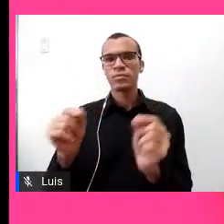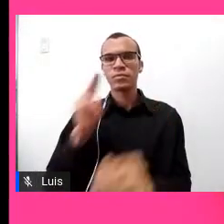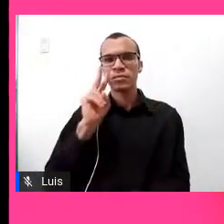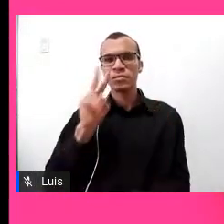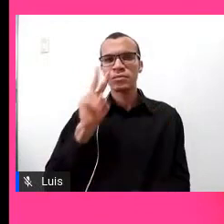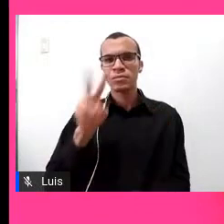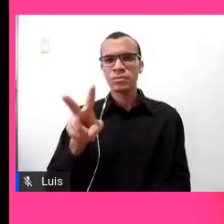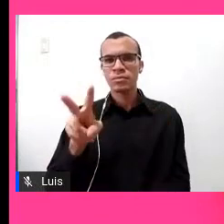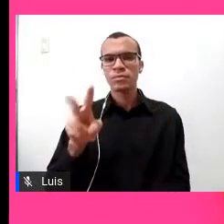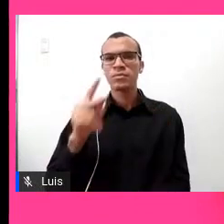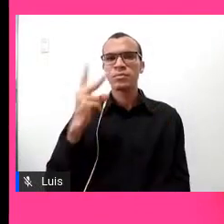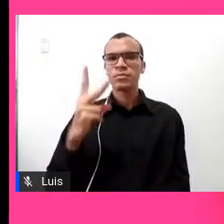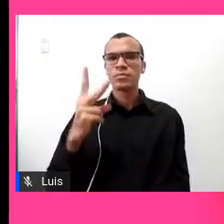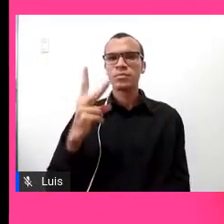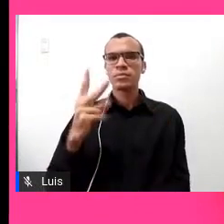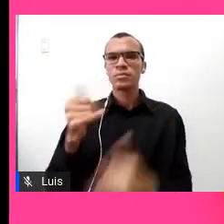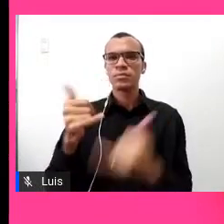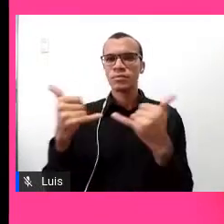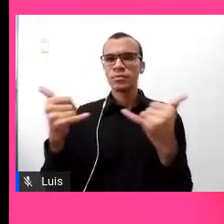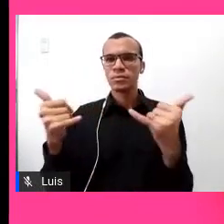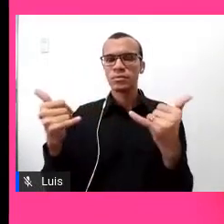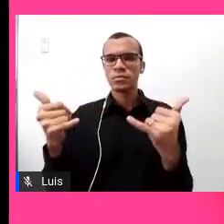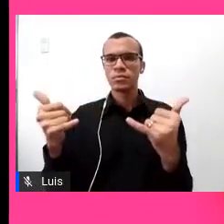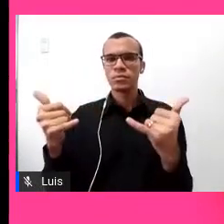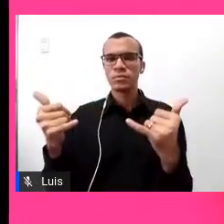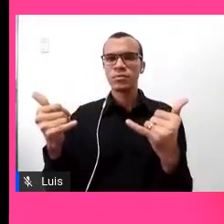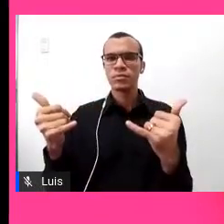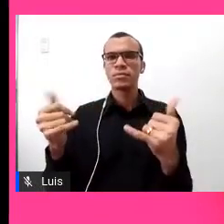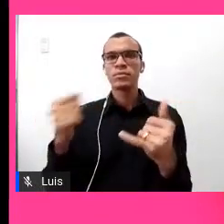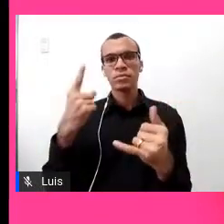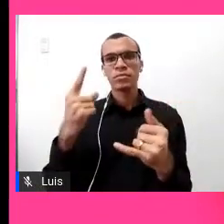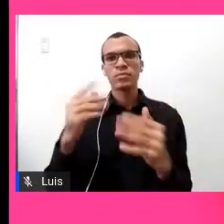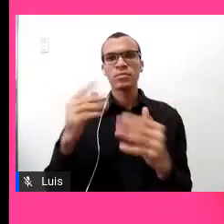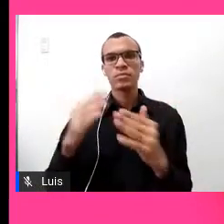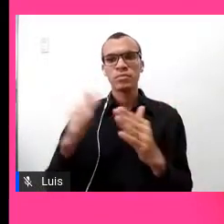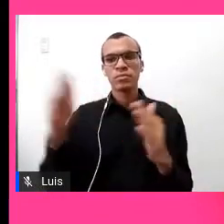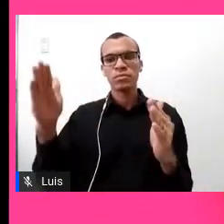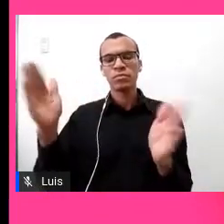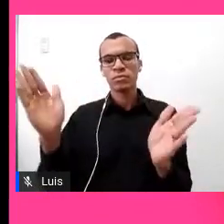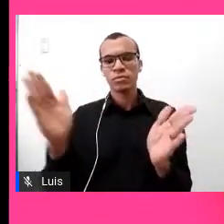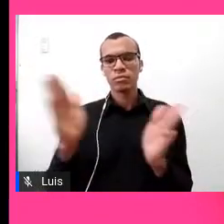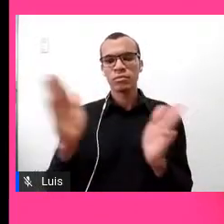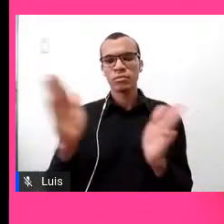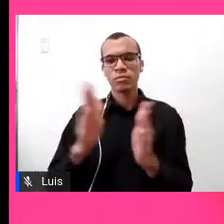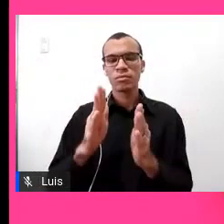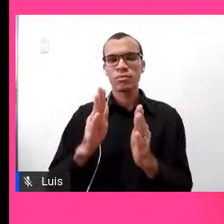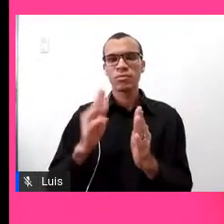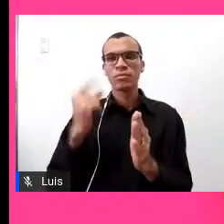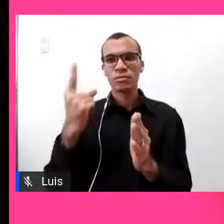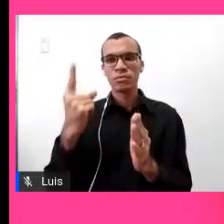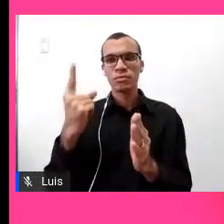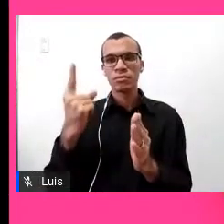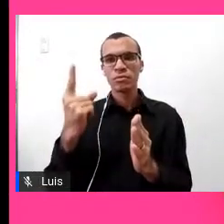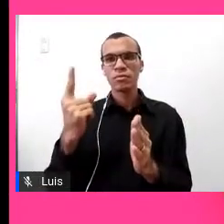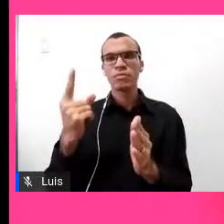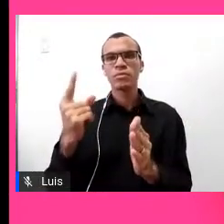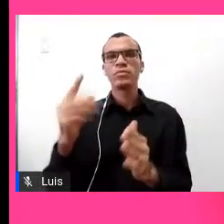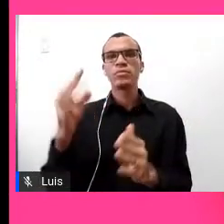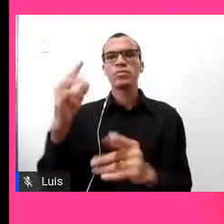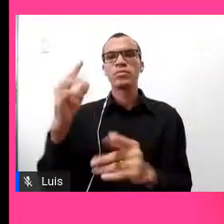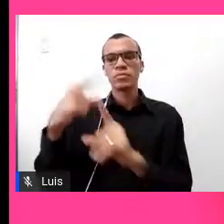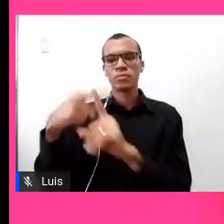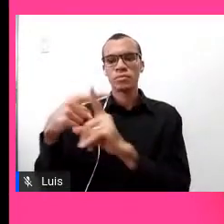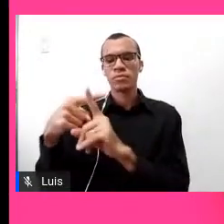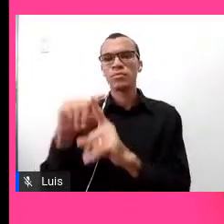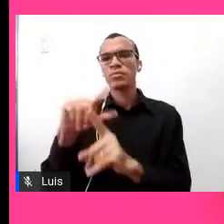tem dois terminais, um maior e um menor. Um é positivo e o outro